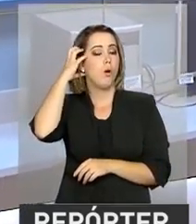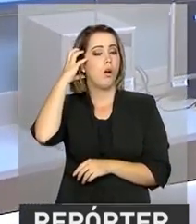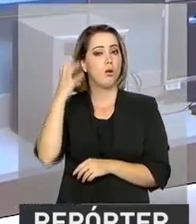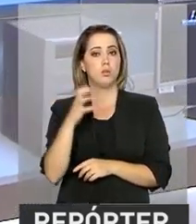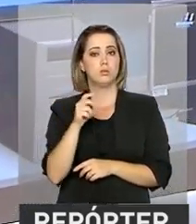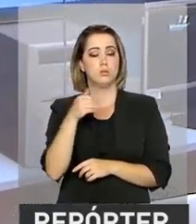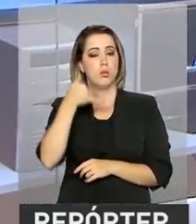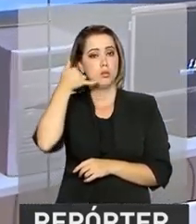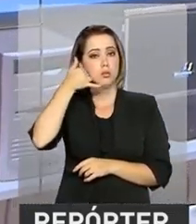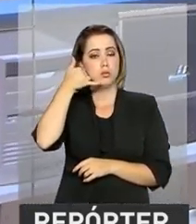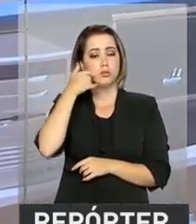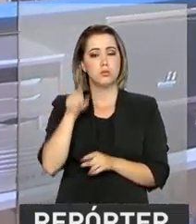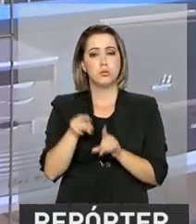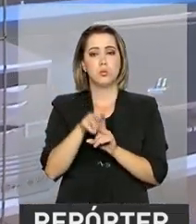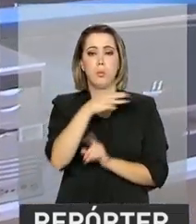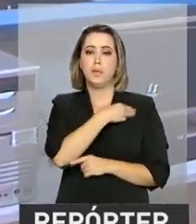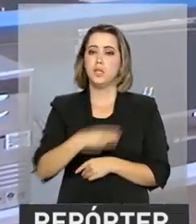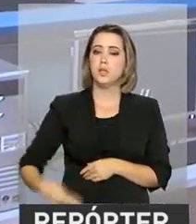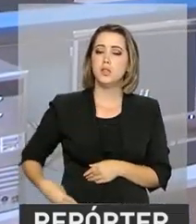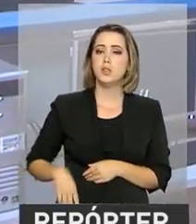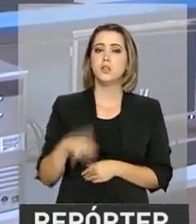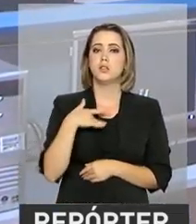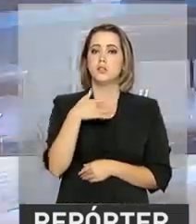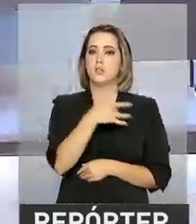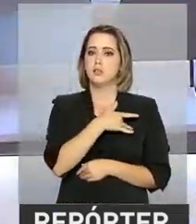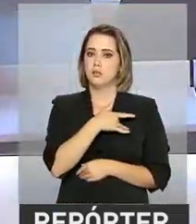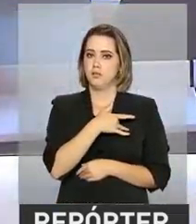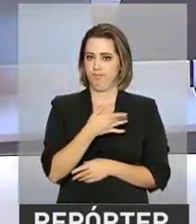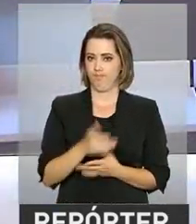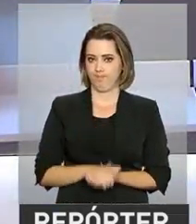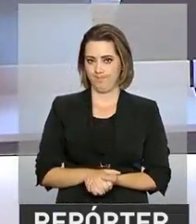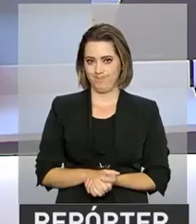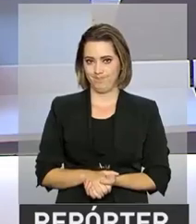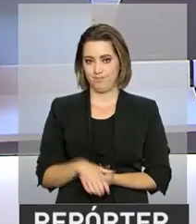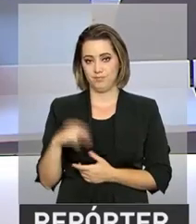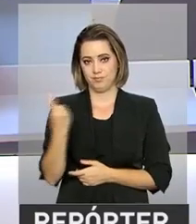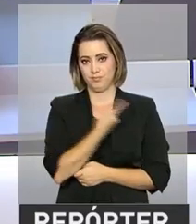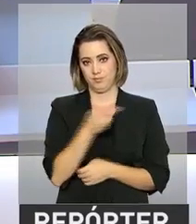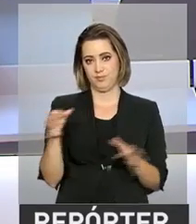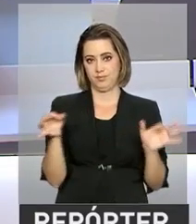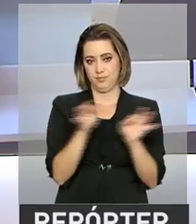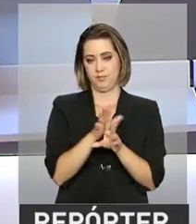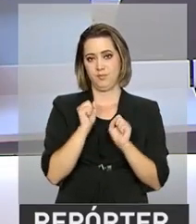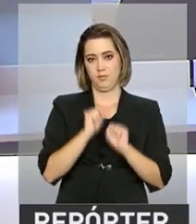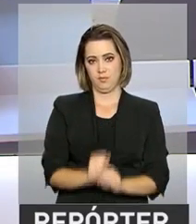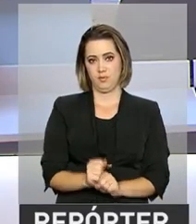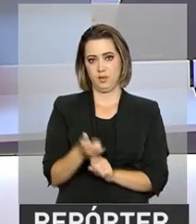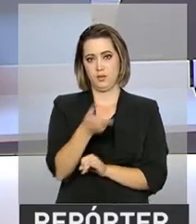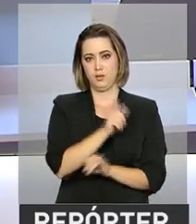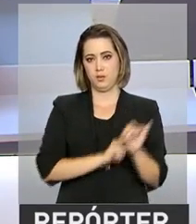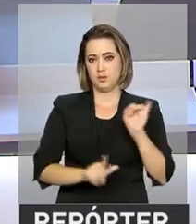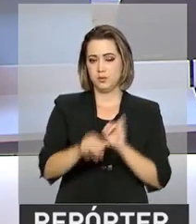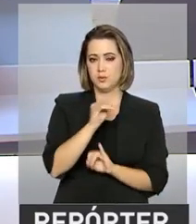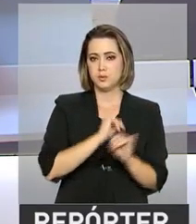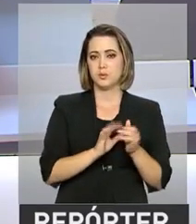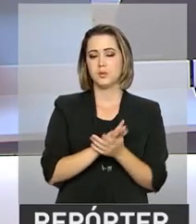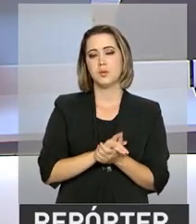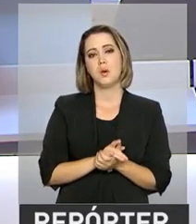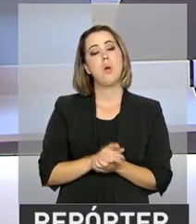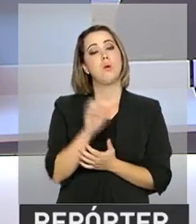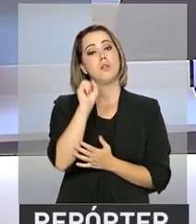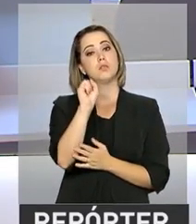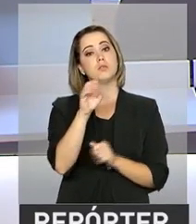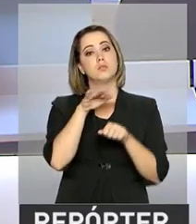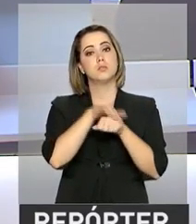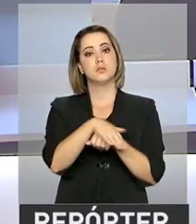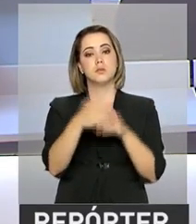do ministro da Saúde, Ricardo Barros. Nós ficamos por aqui, podemos voltar a qualquer momento com outras informações